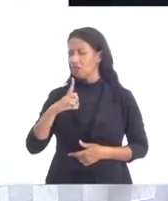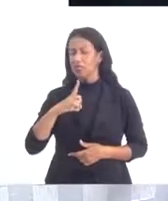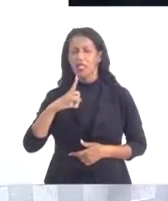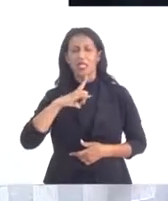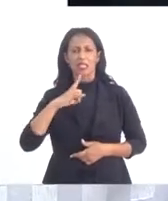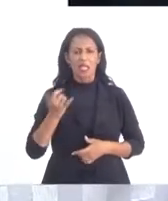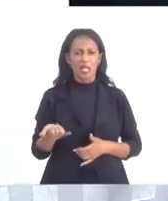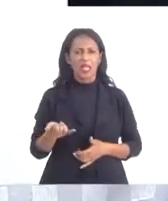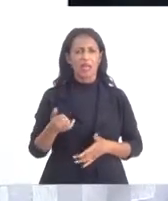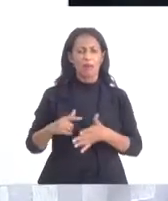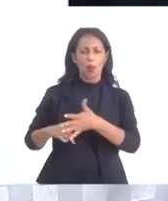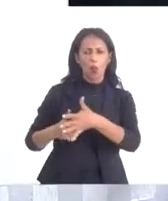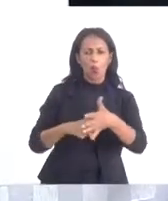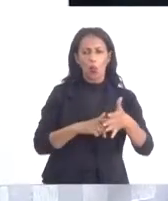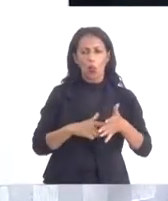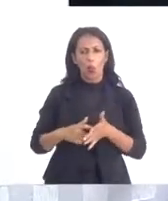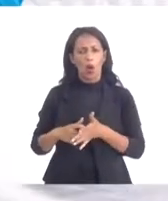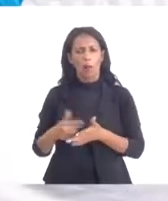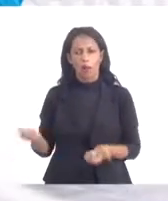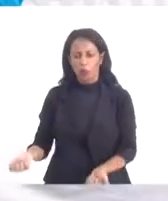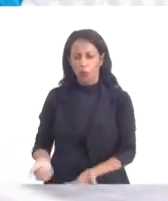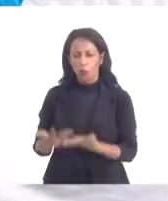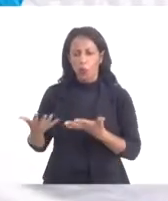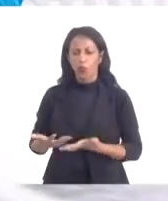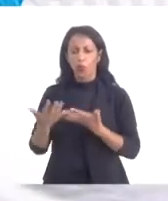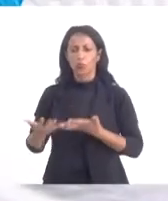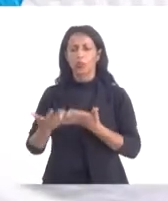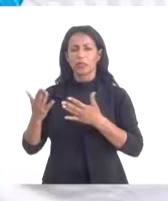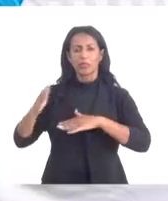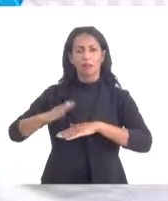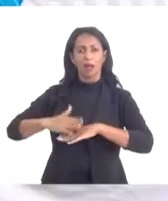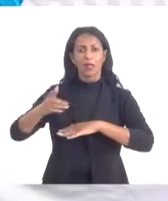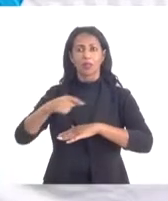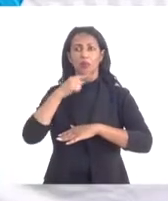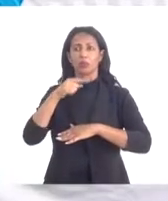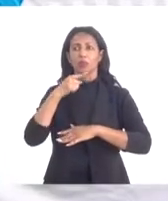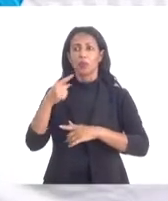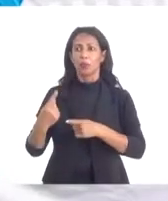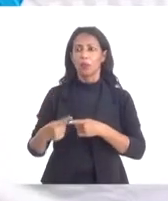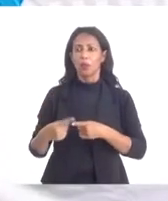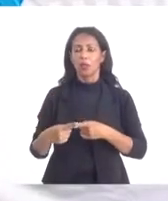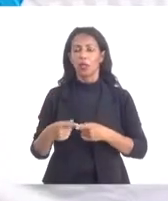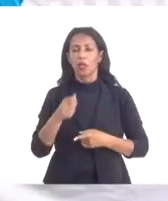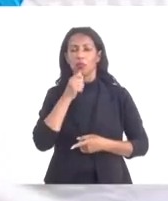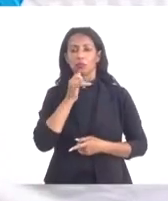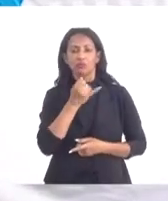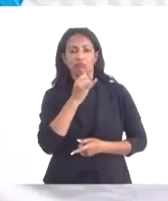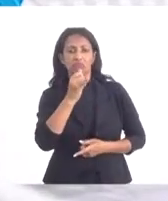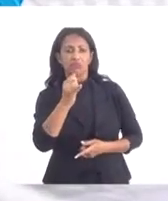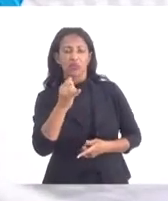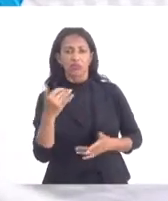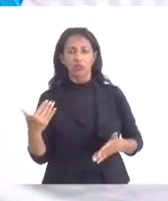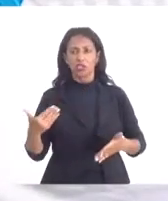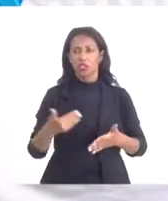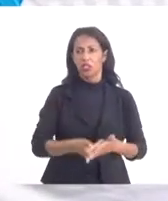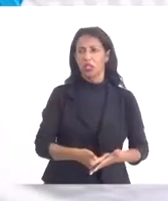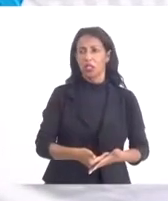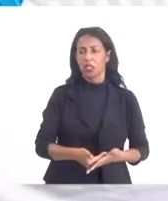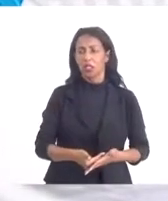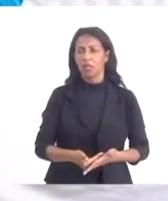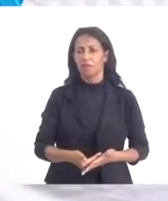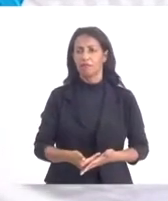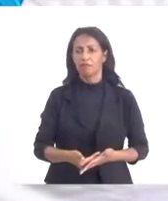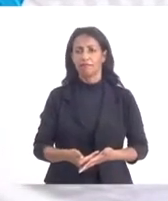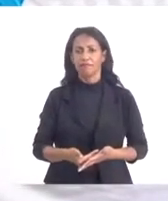máquinas que podem produzir mais, mas não consegue produzir porque não tem, a energia não chega